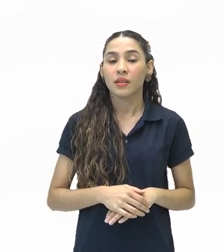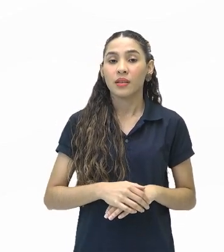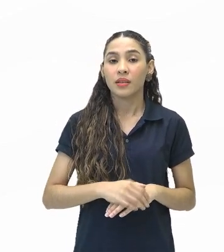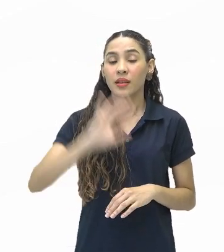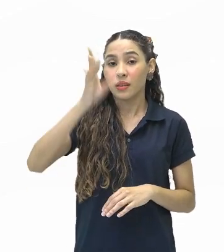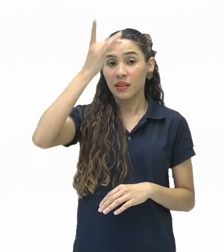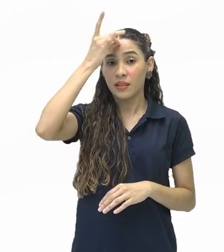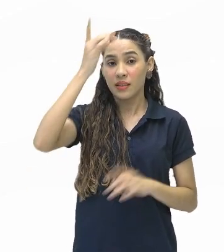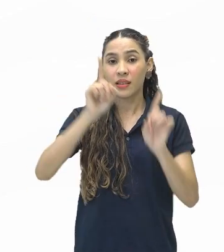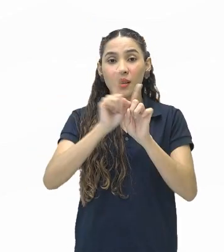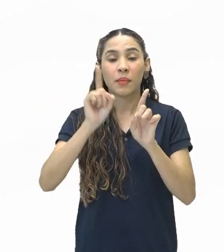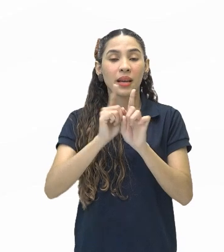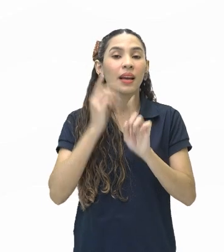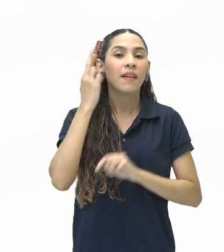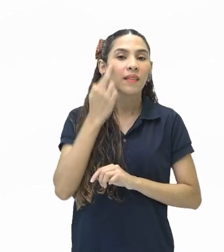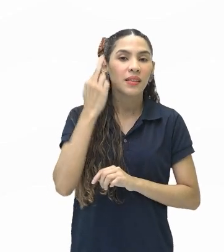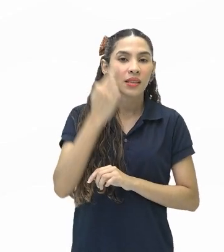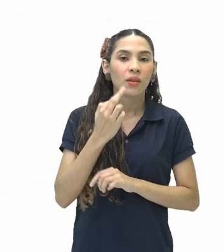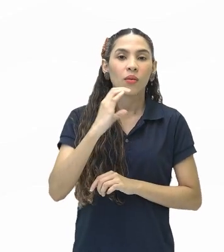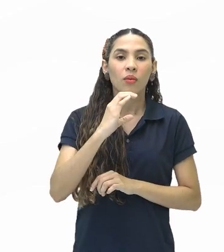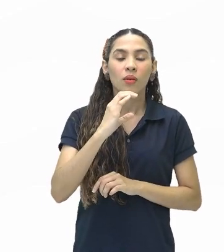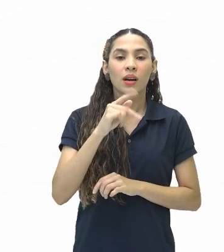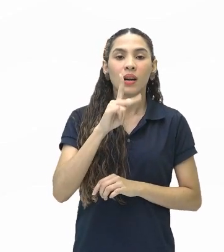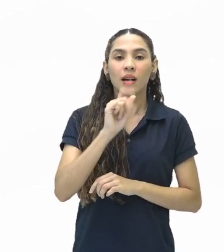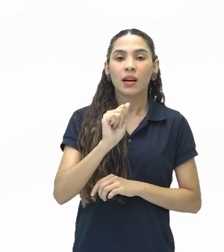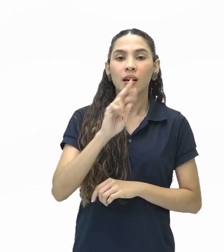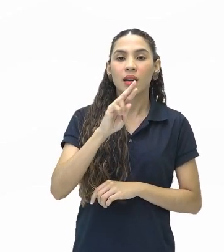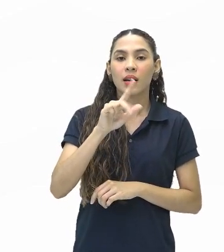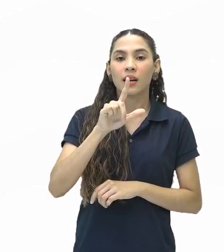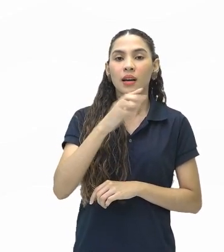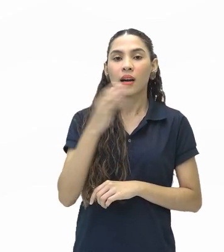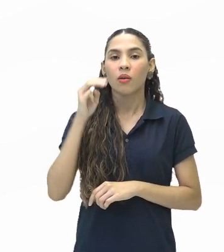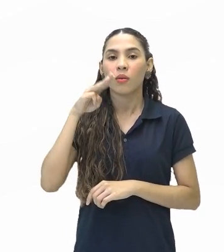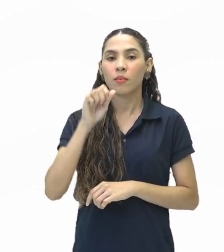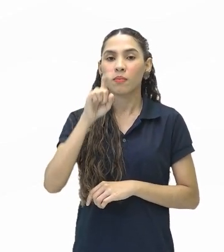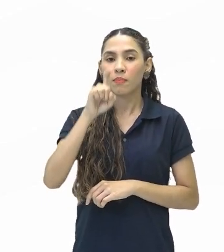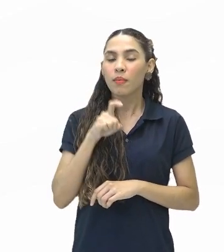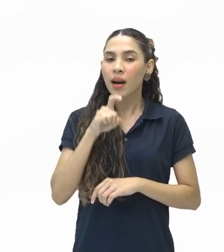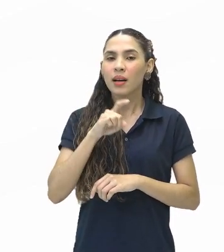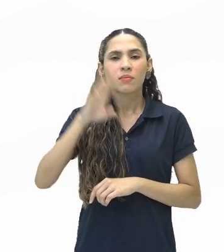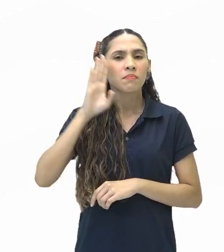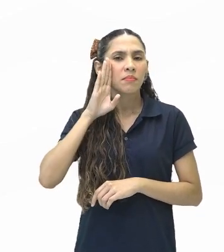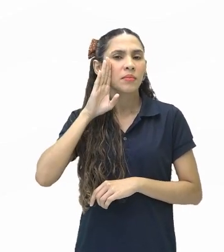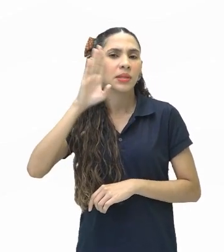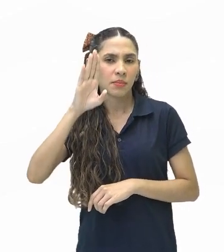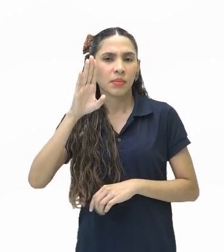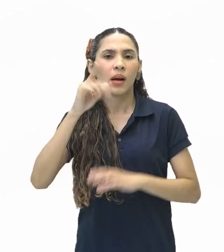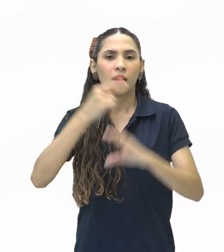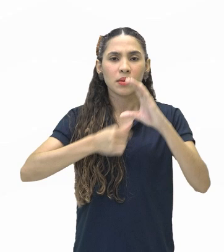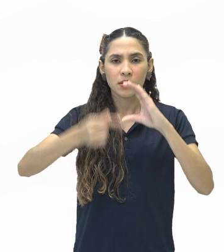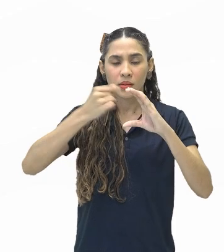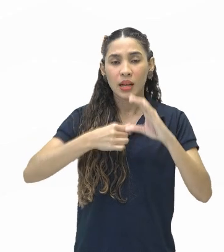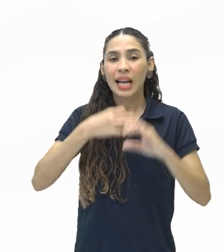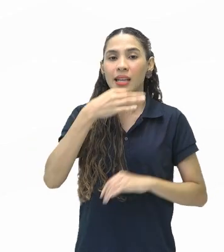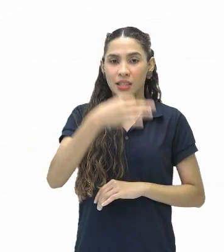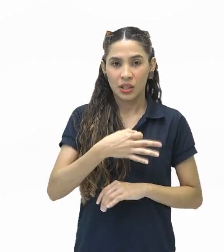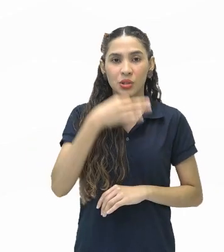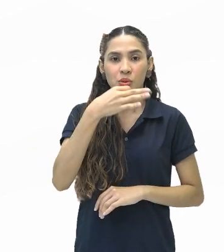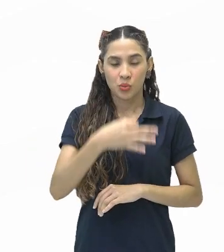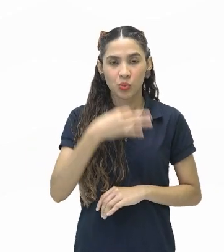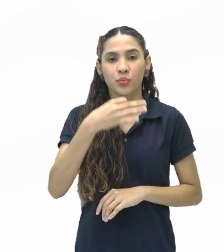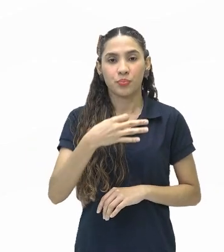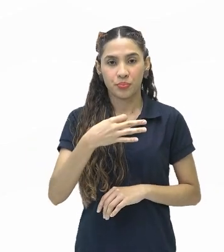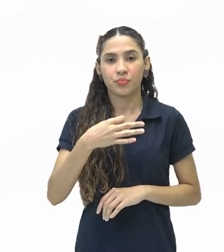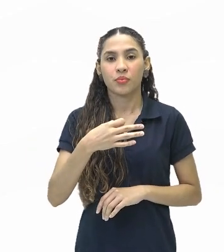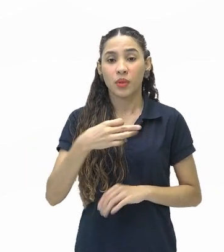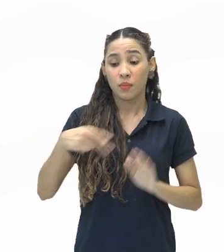iluminado aí pelas reflexões de Karl Marx, né, que foi o grande combatente do capitalismo, ou pelo menos o grande crítico, né, vamos dizer assim